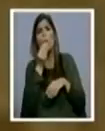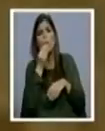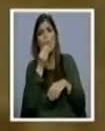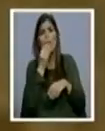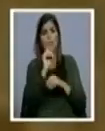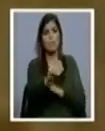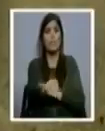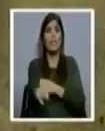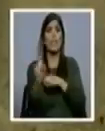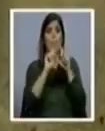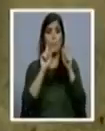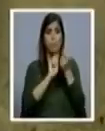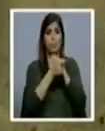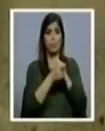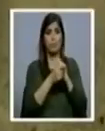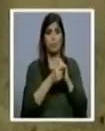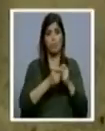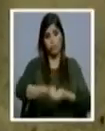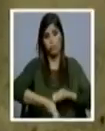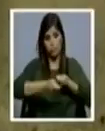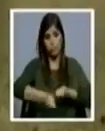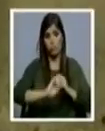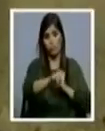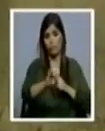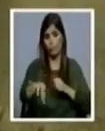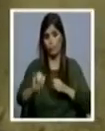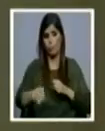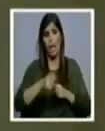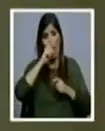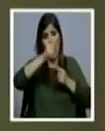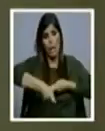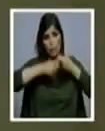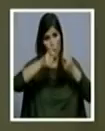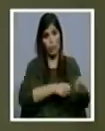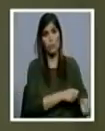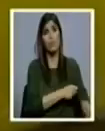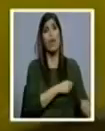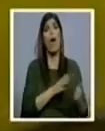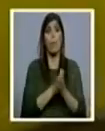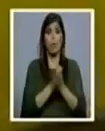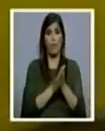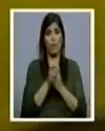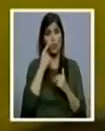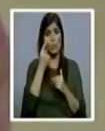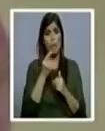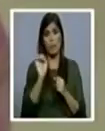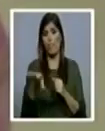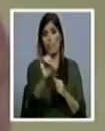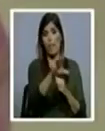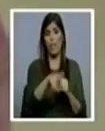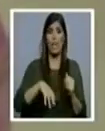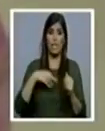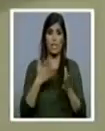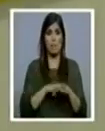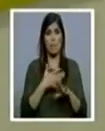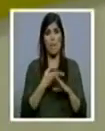comida que a empresa transforma em composto agrícola. Os agricultores usam-no sobretudo para enriquecer o